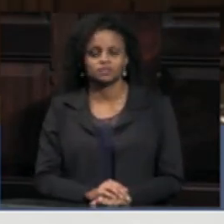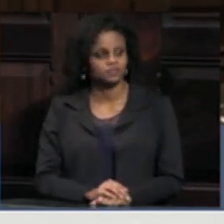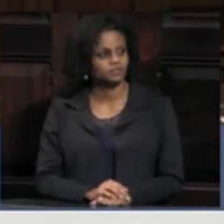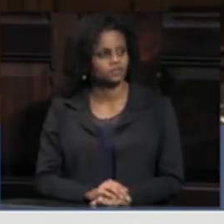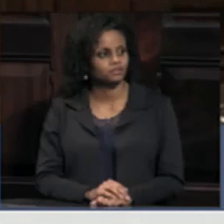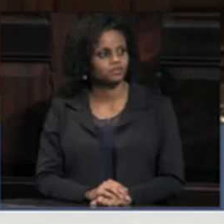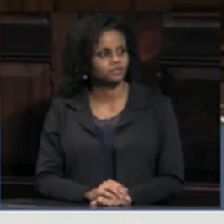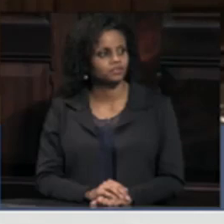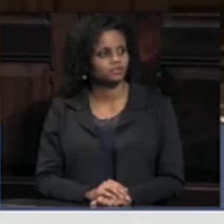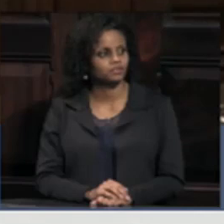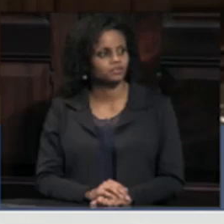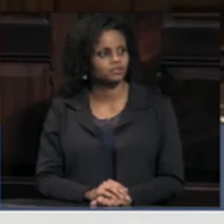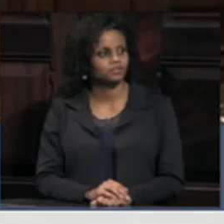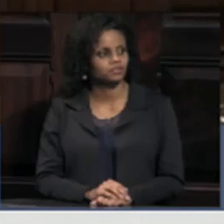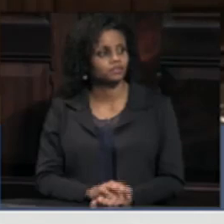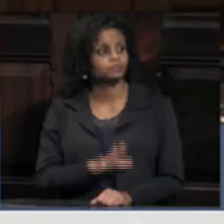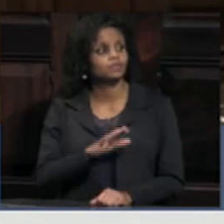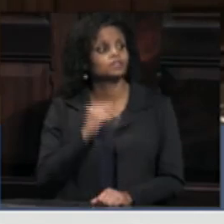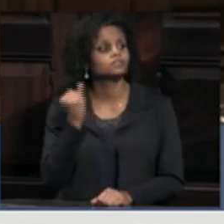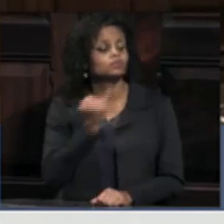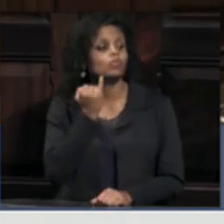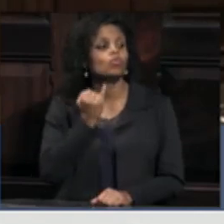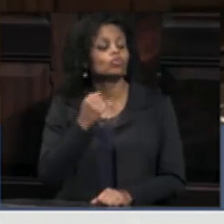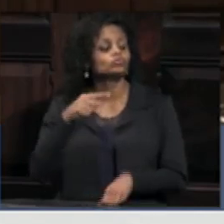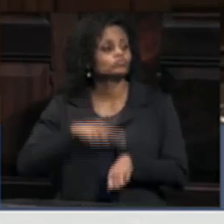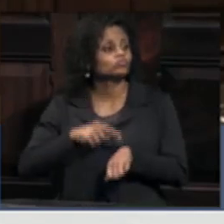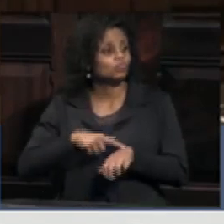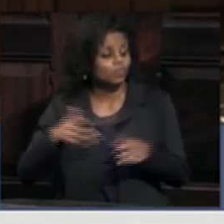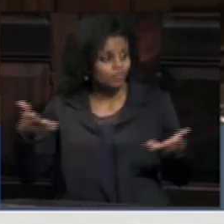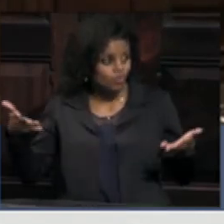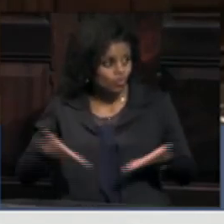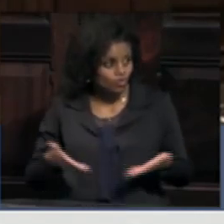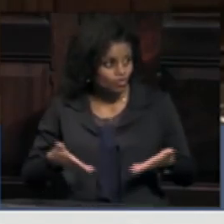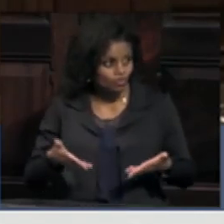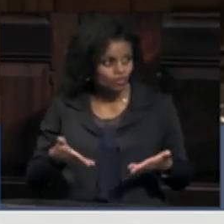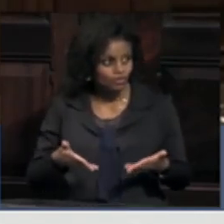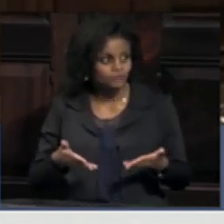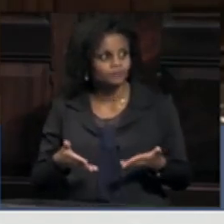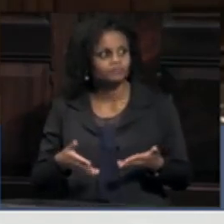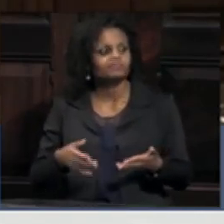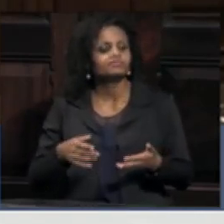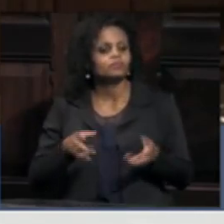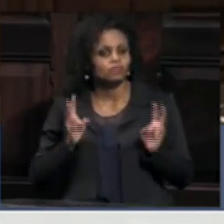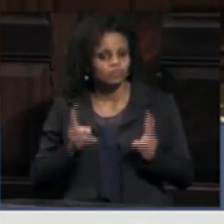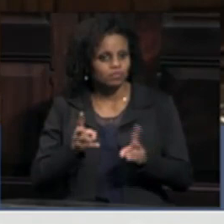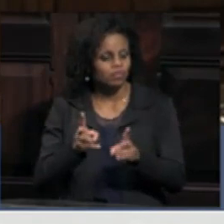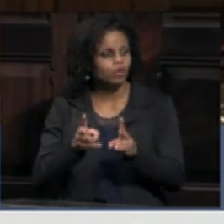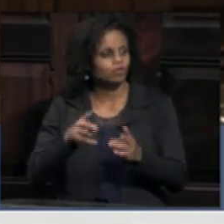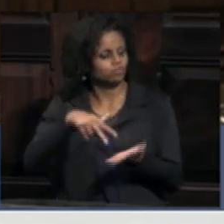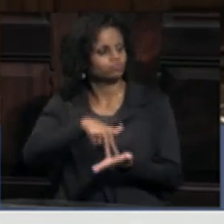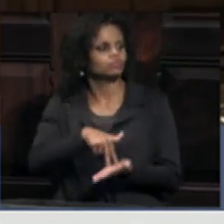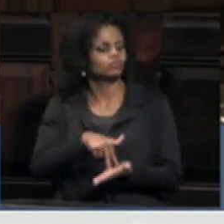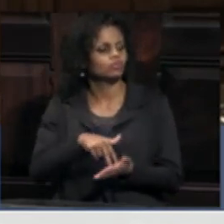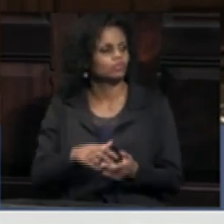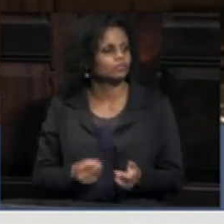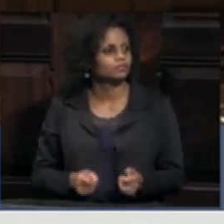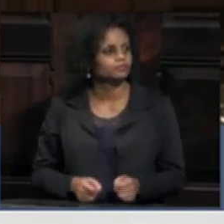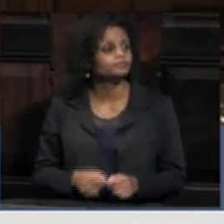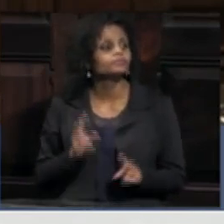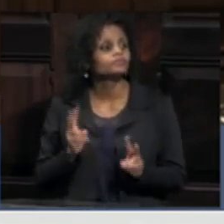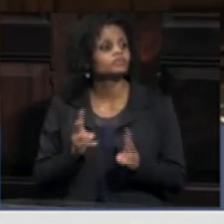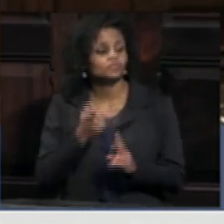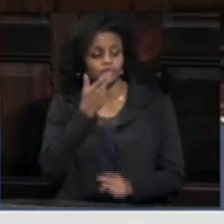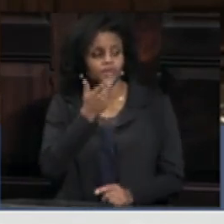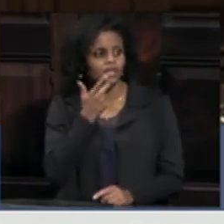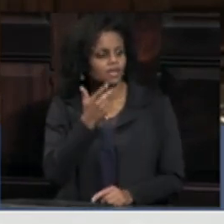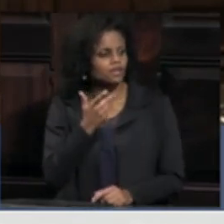Mas é necessário, nesse momento, manter a coerência dessa casa, eu sempre falei, desde o